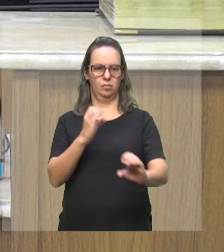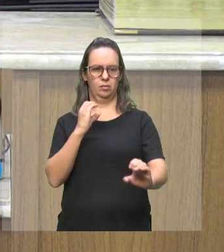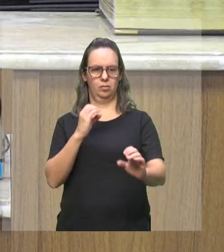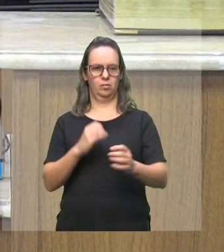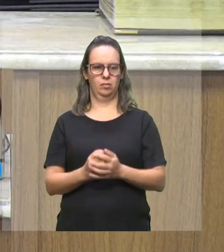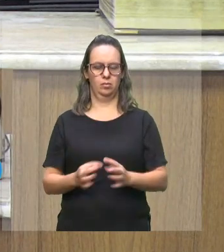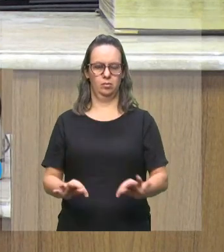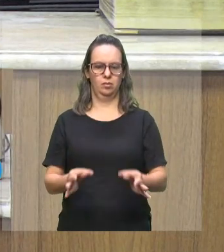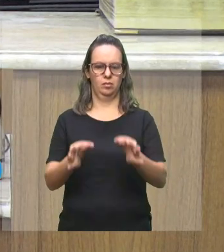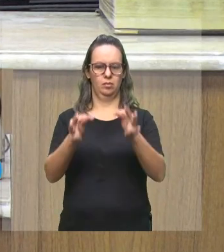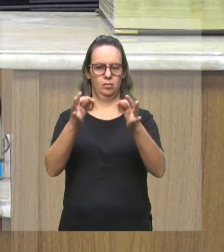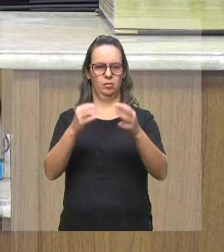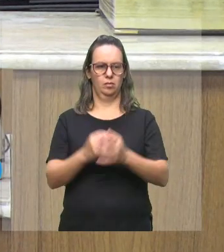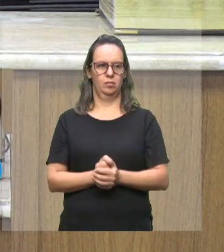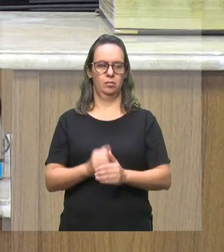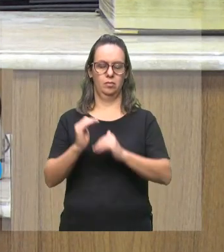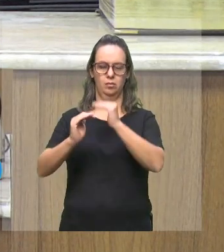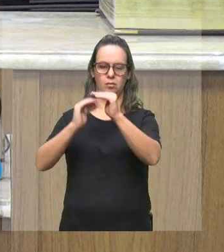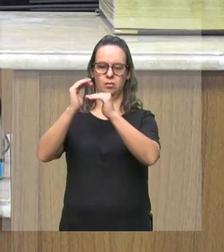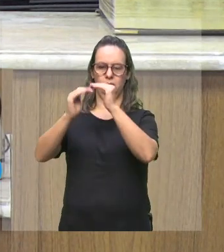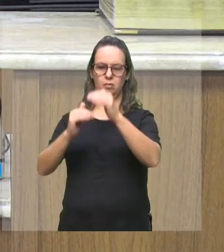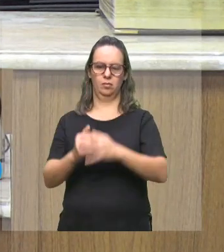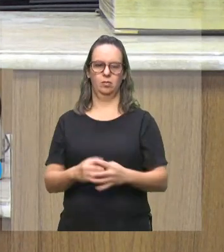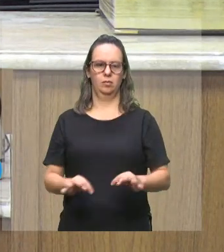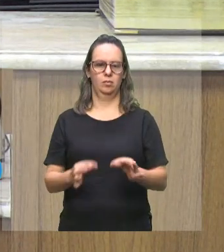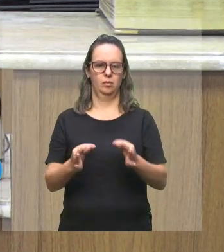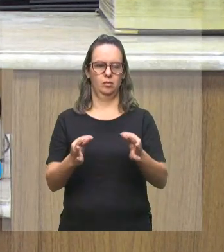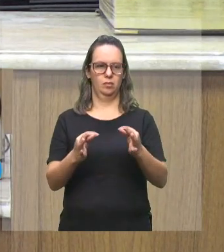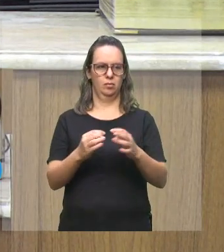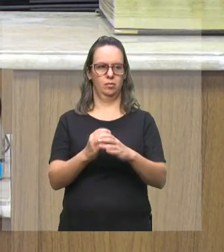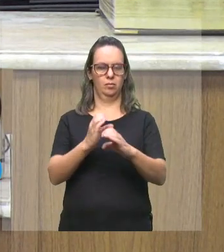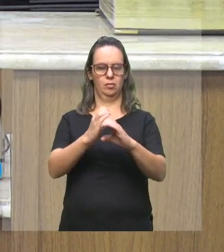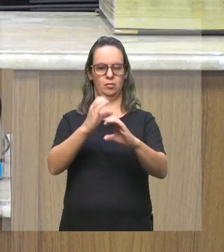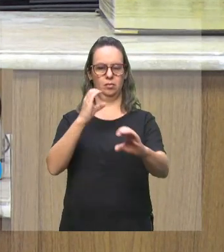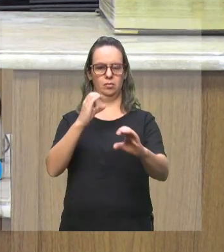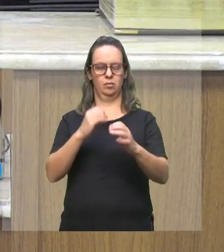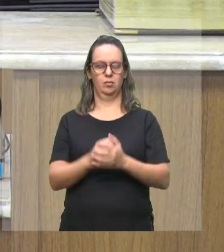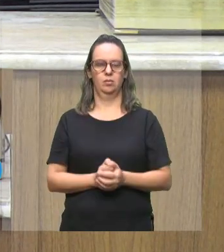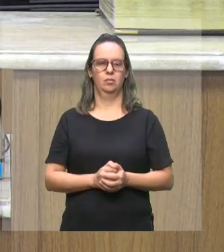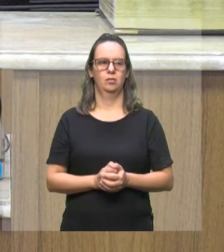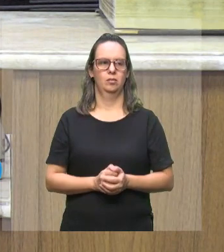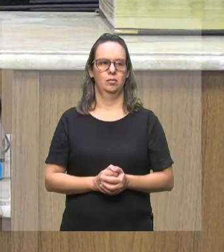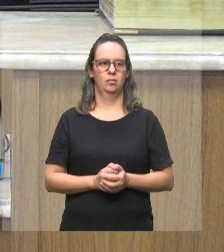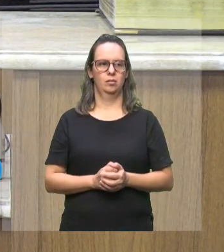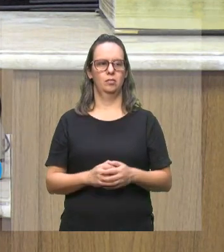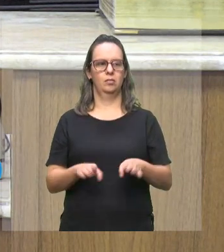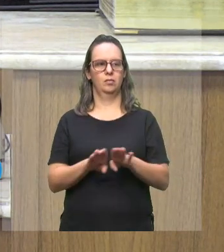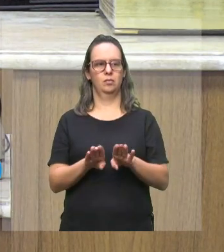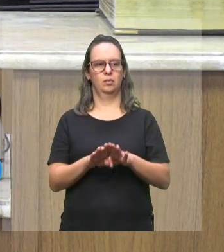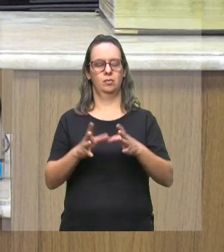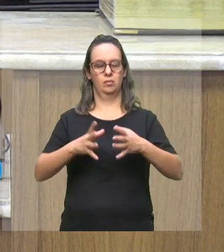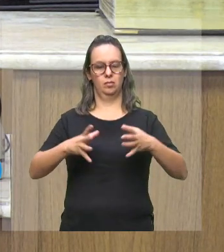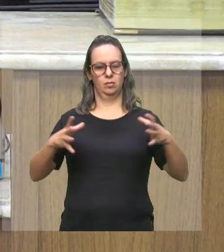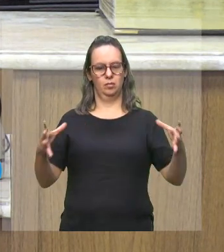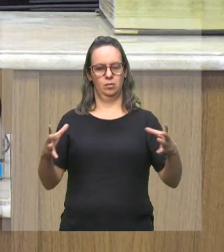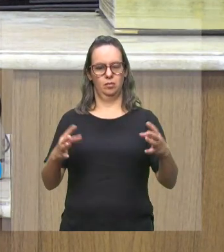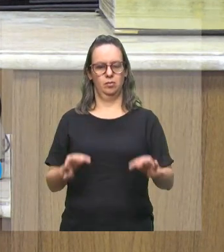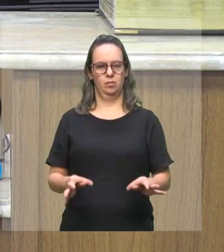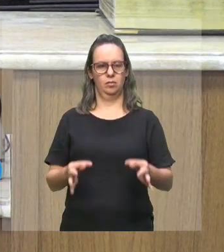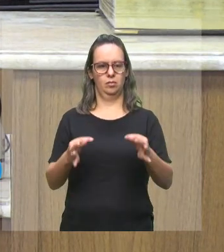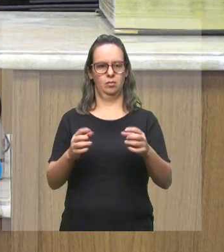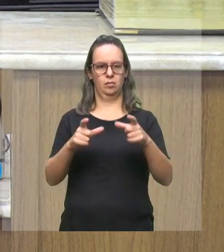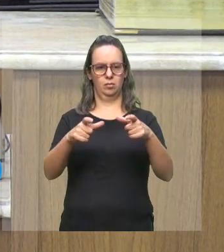ao desenvolvimento tecnológico, à engenharia não rotineira e à extensão tecnológica em